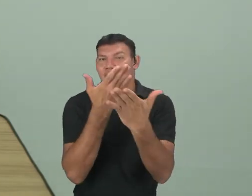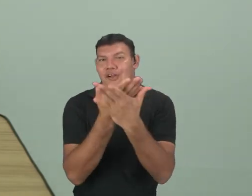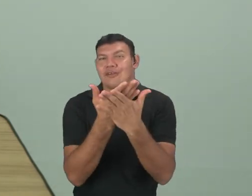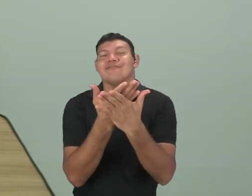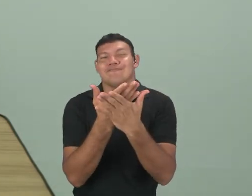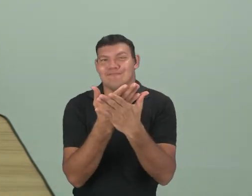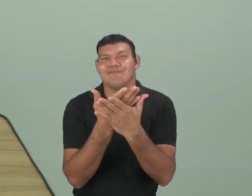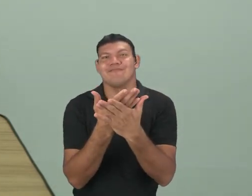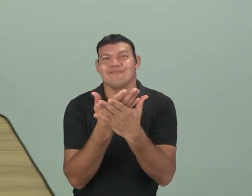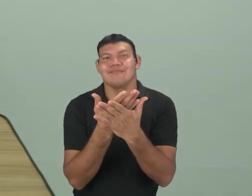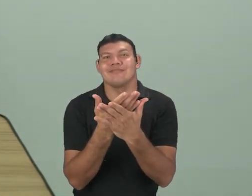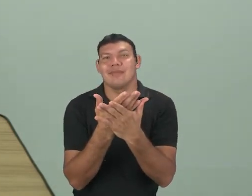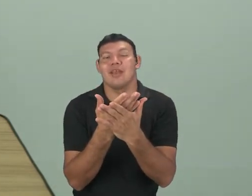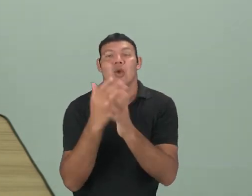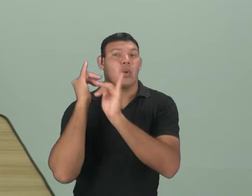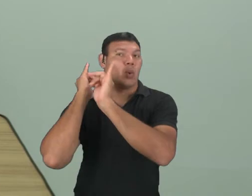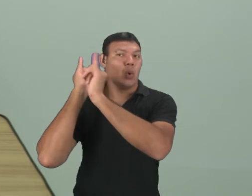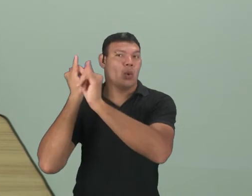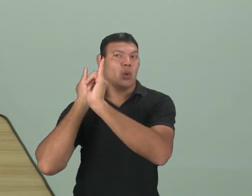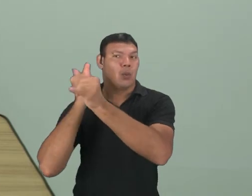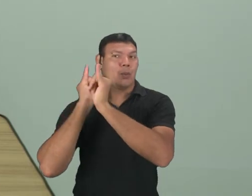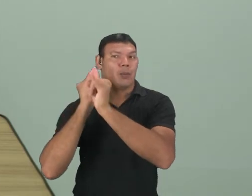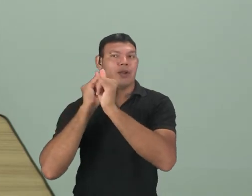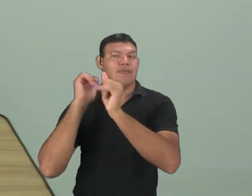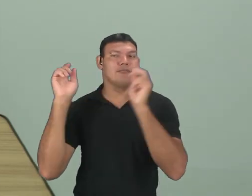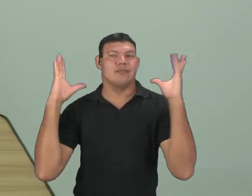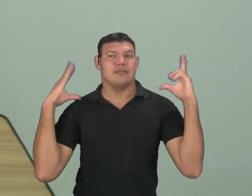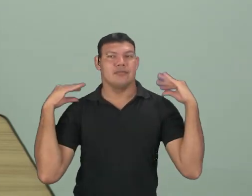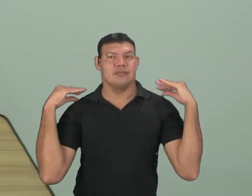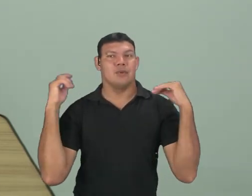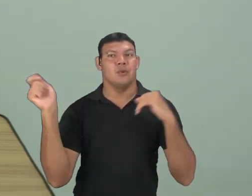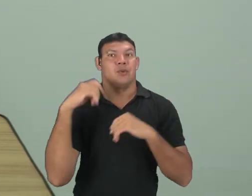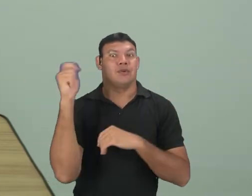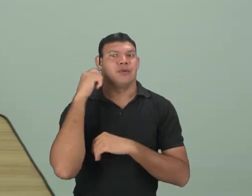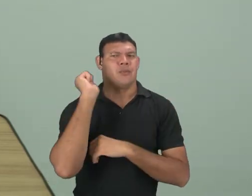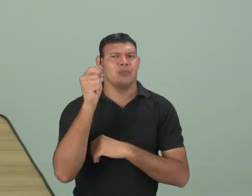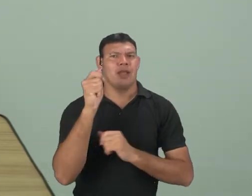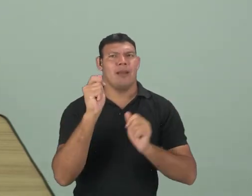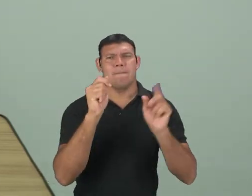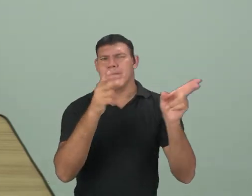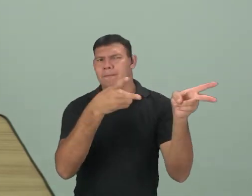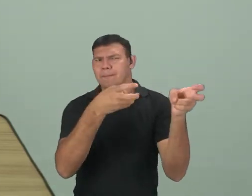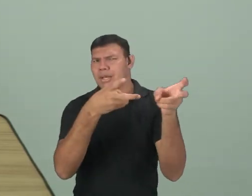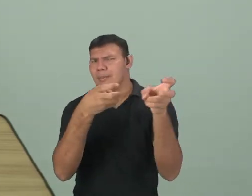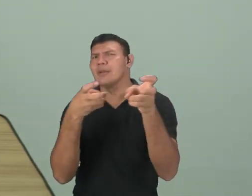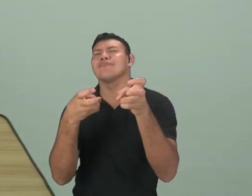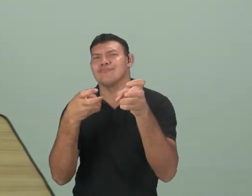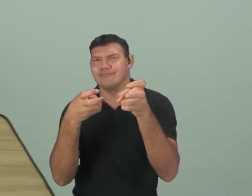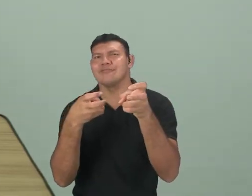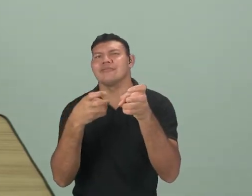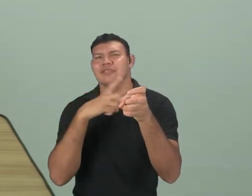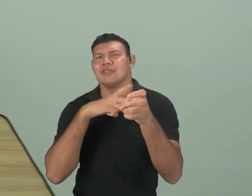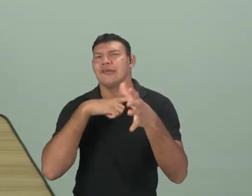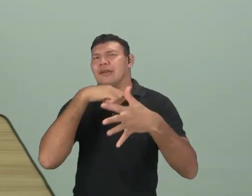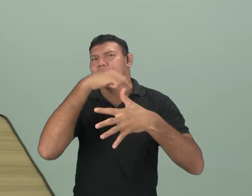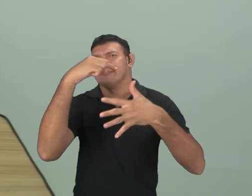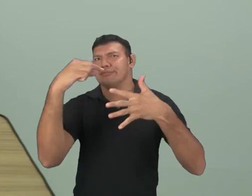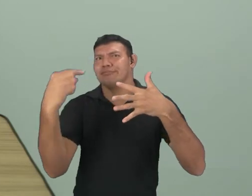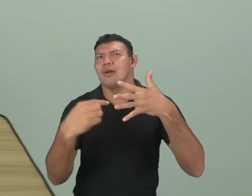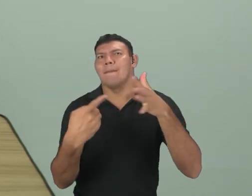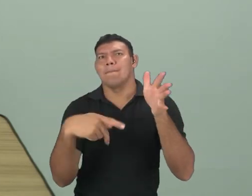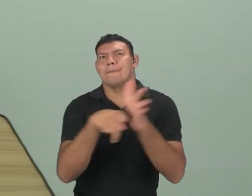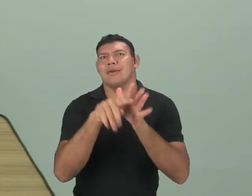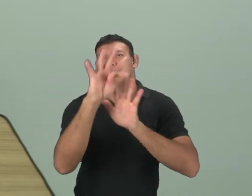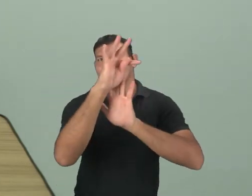aulas, sobre os contos de fadas e percebemos que os contos de fada, ele tem os seus elementos do